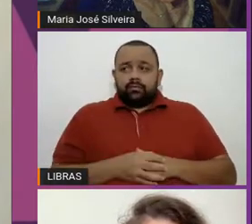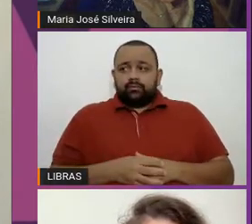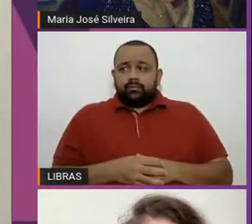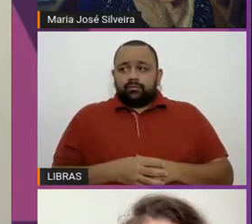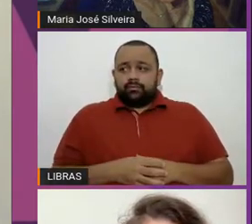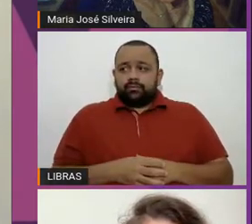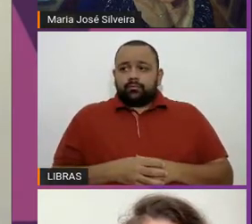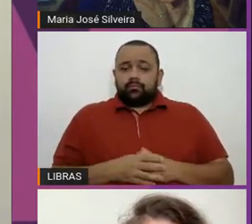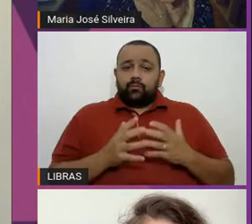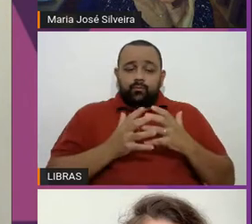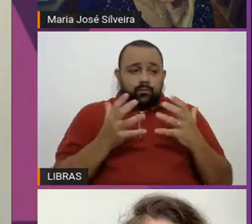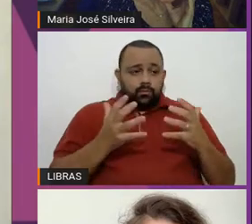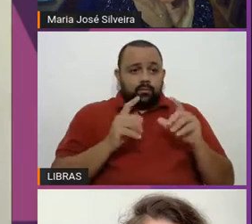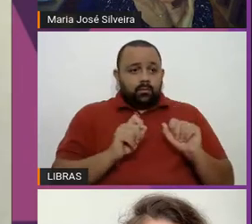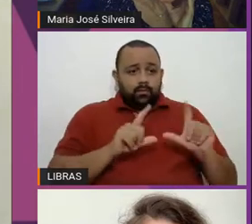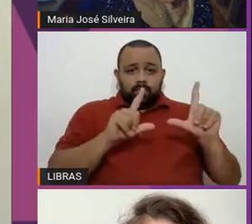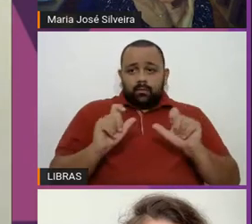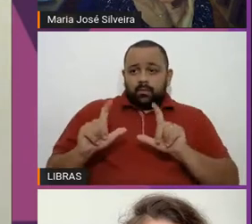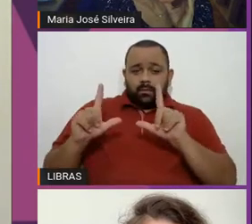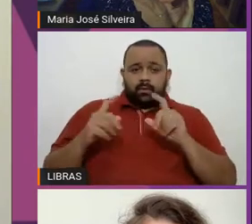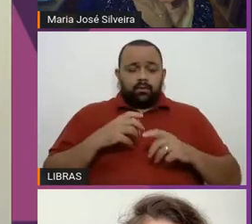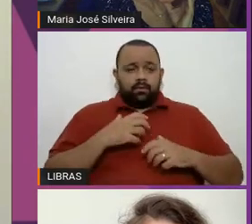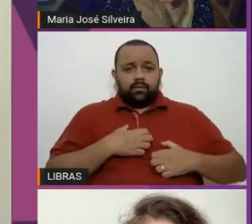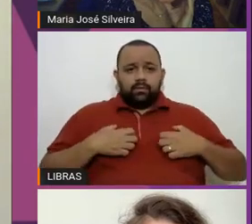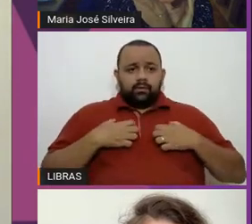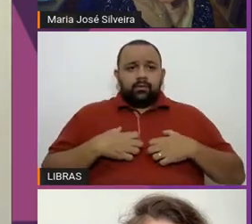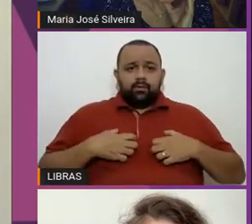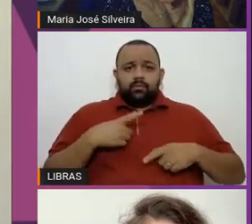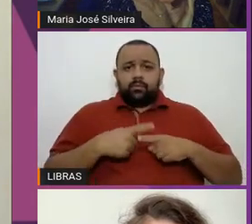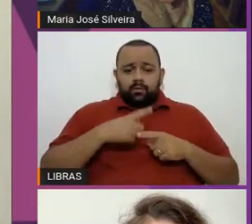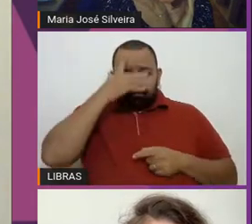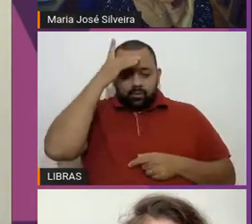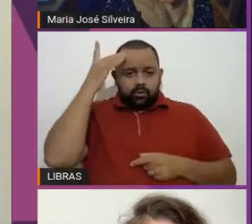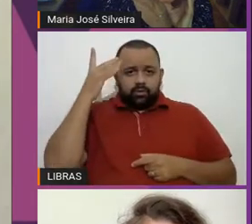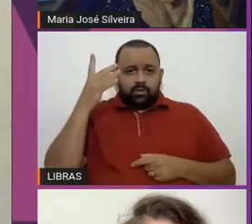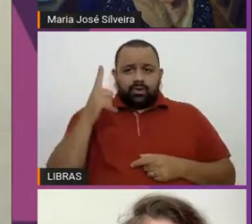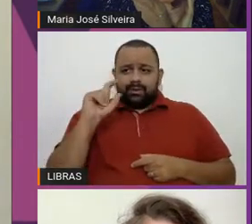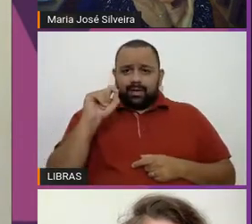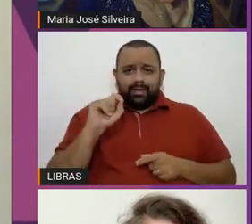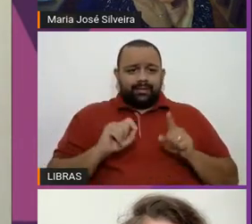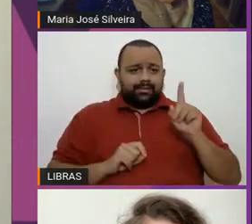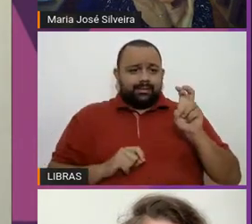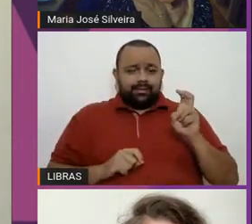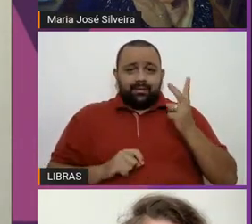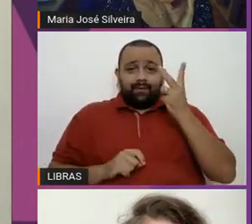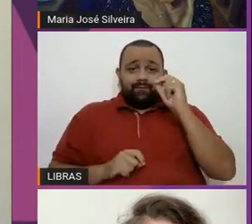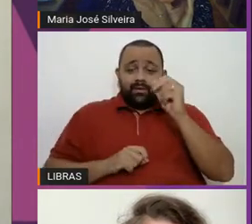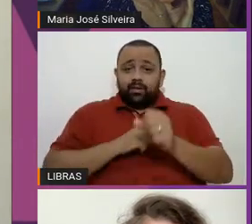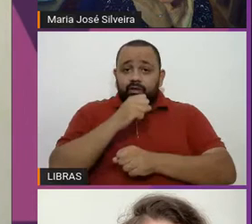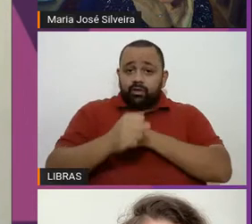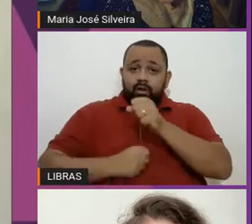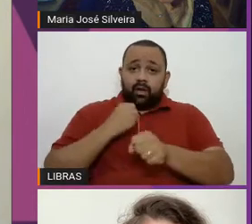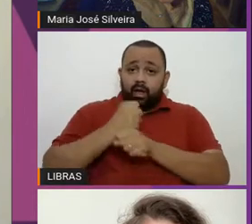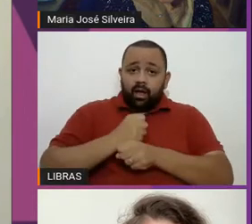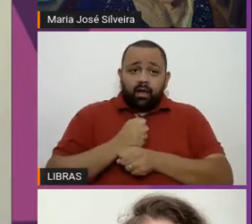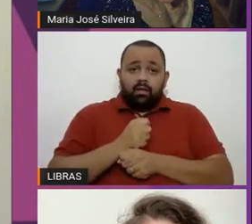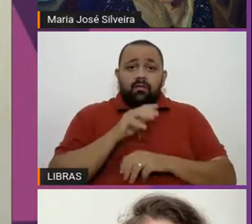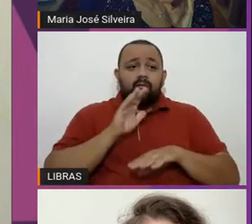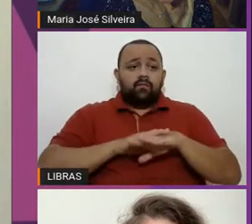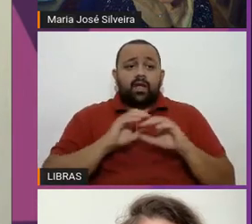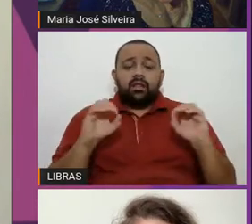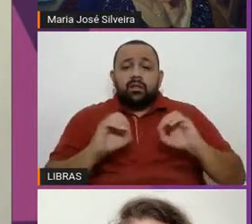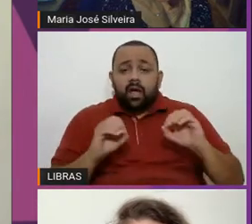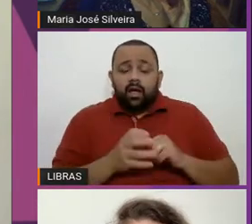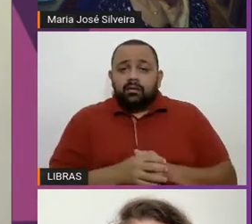e aquelas condições que deixou muito angustiada porque tava pessoas que ficaram presas 10 15 e 20 anos e que não tinham feito nada